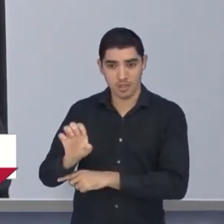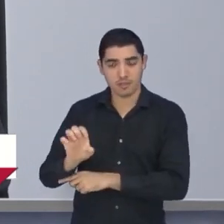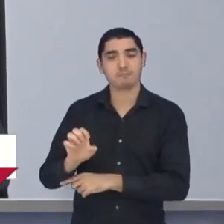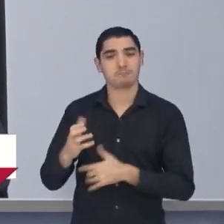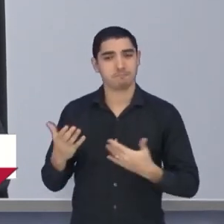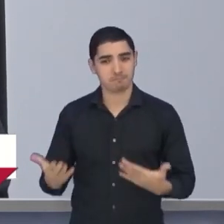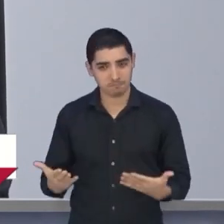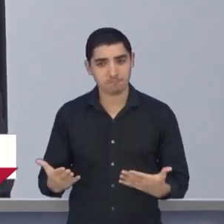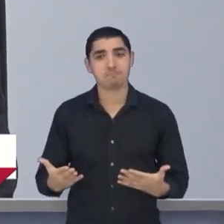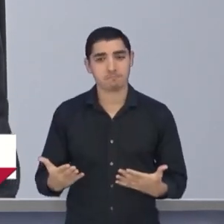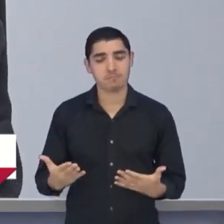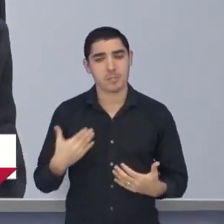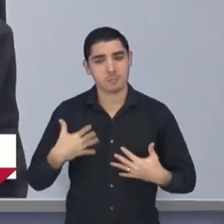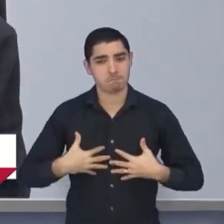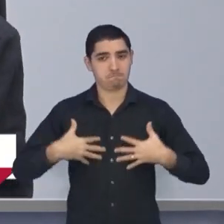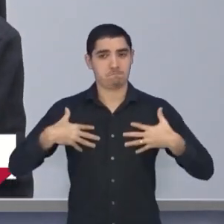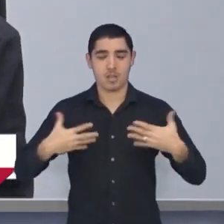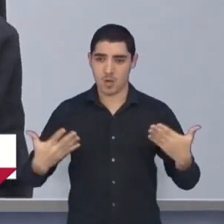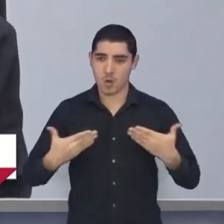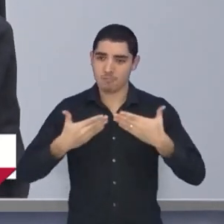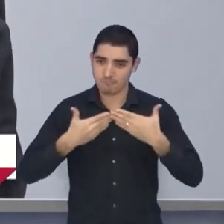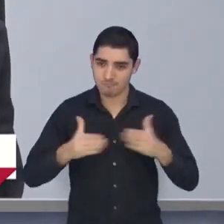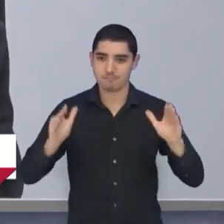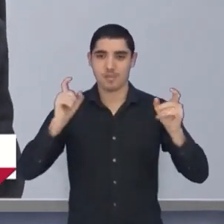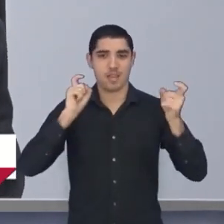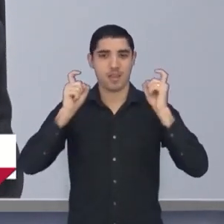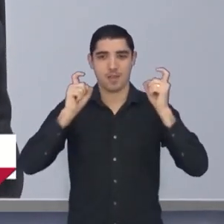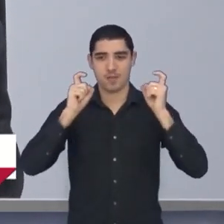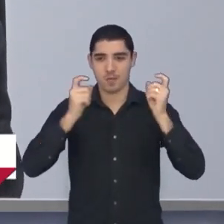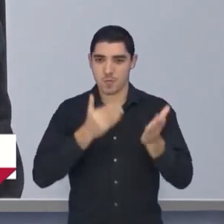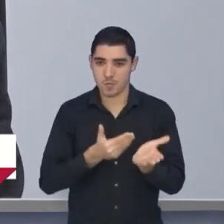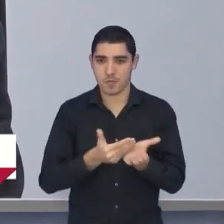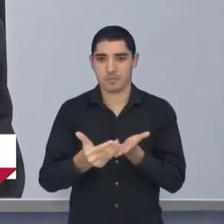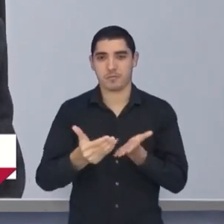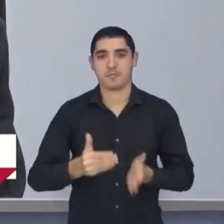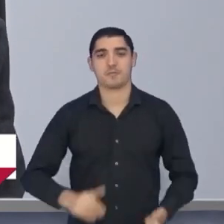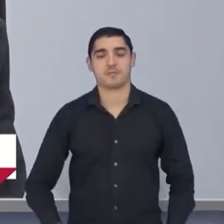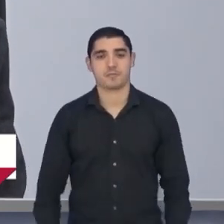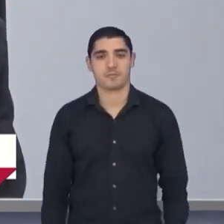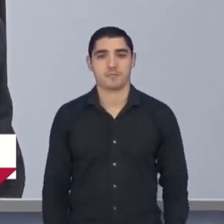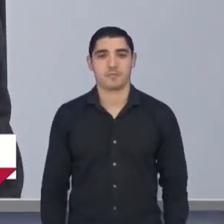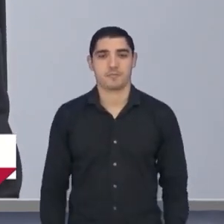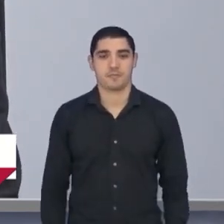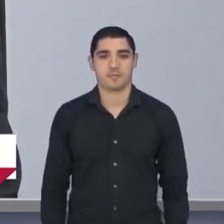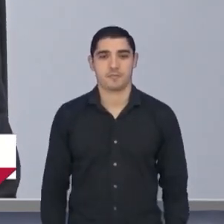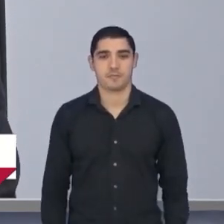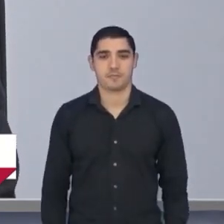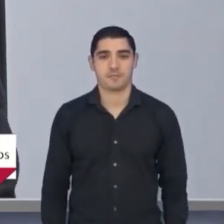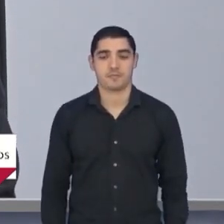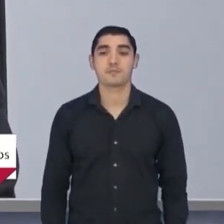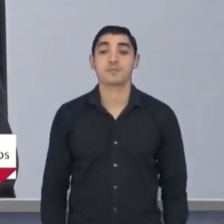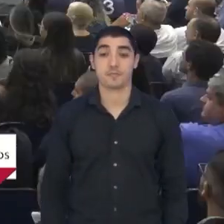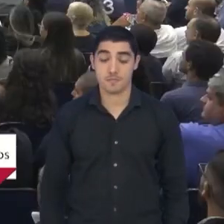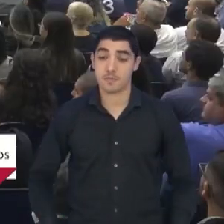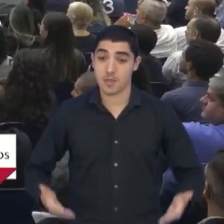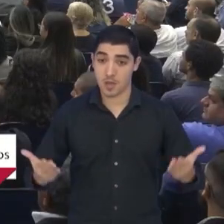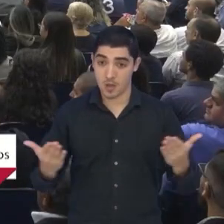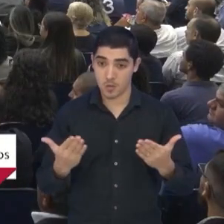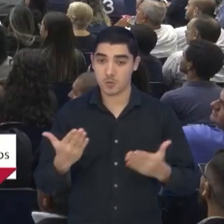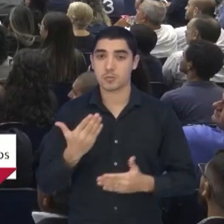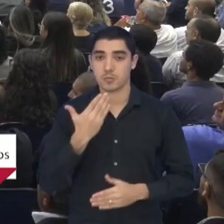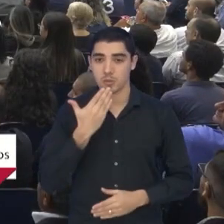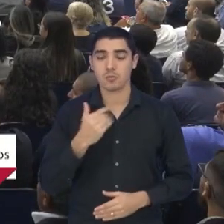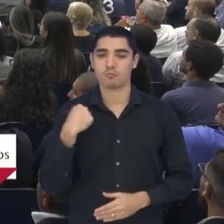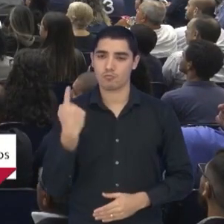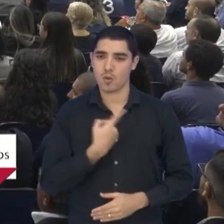grande satisfação declaro abertos os nossos trabalhos nesse momento convido a todos para